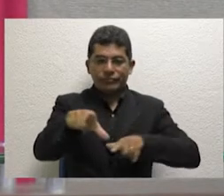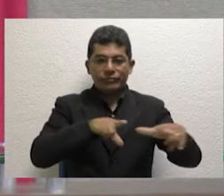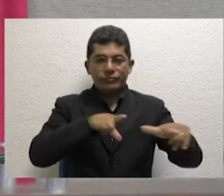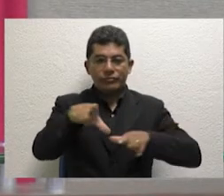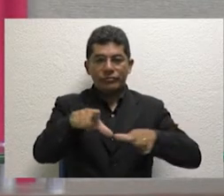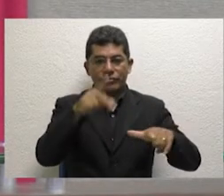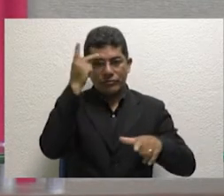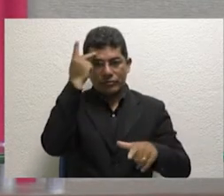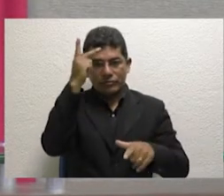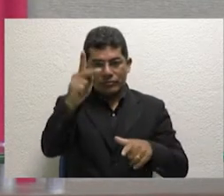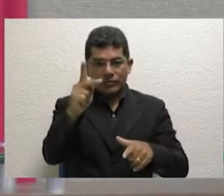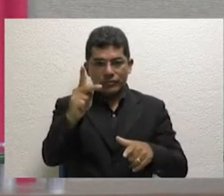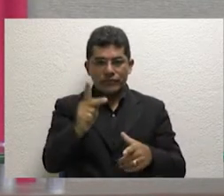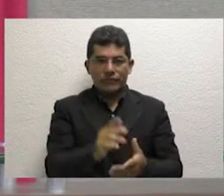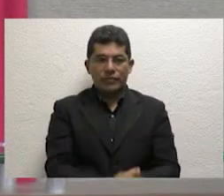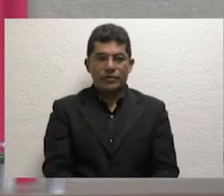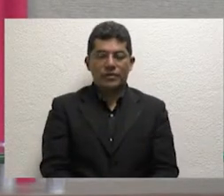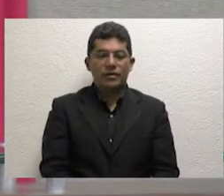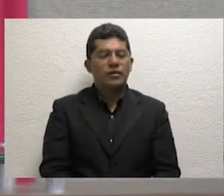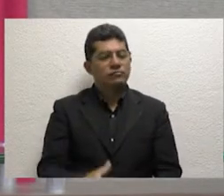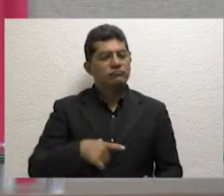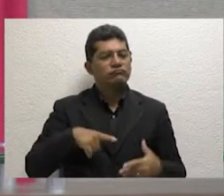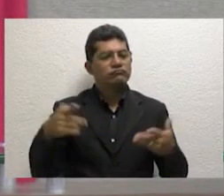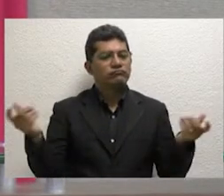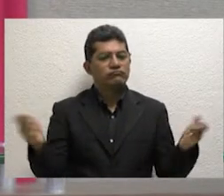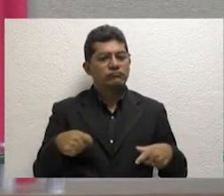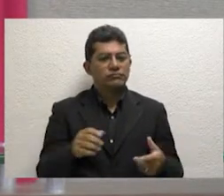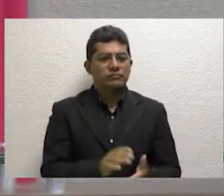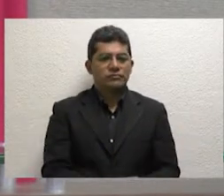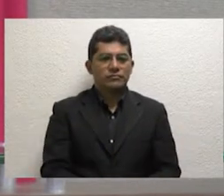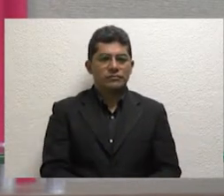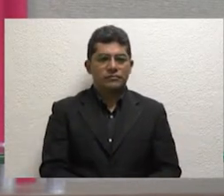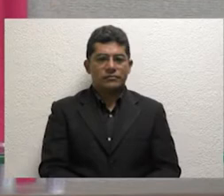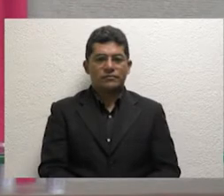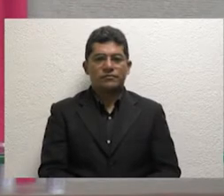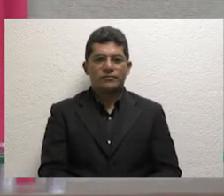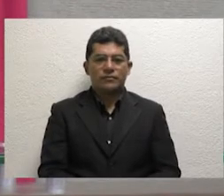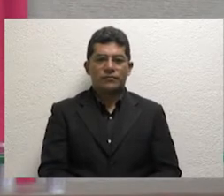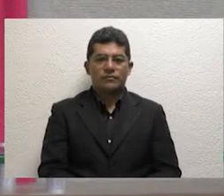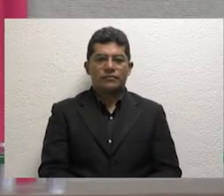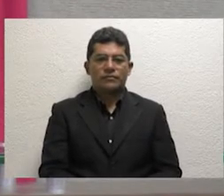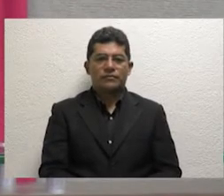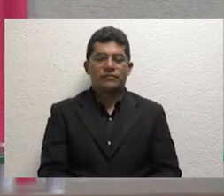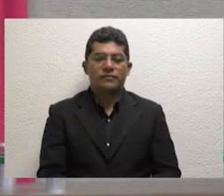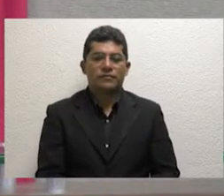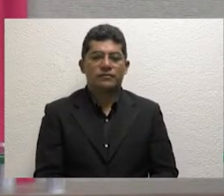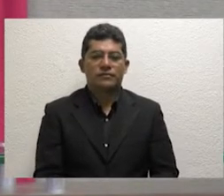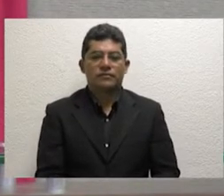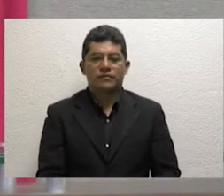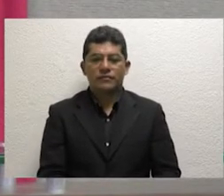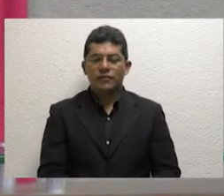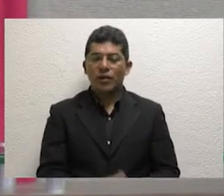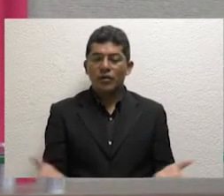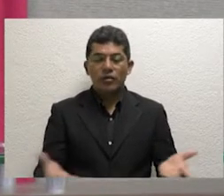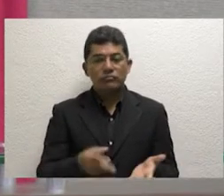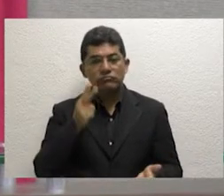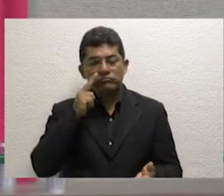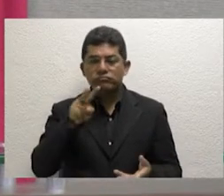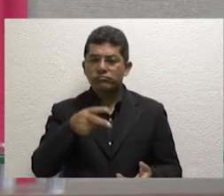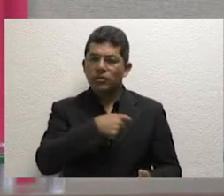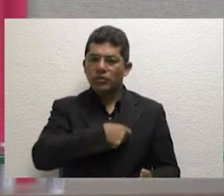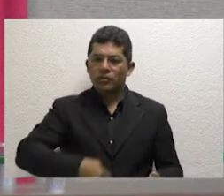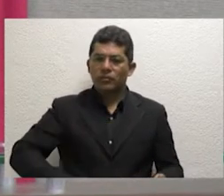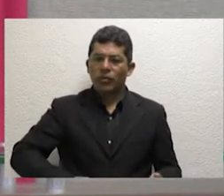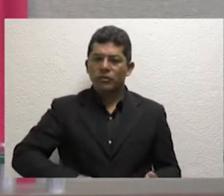aos menos favorecidos, principalmente do interior. Então, ali presenciamos a posse de